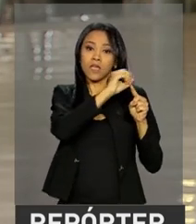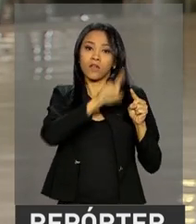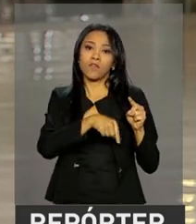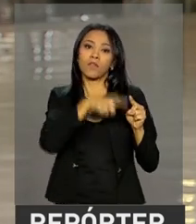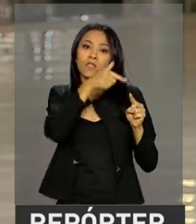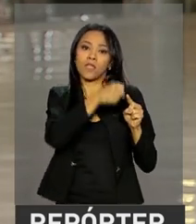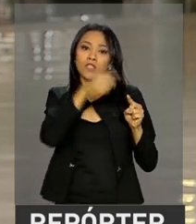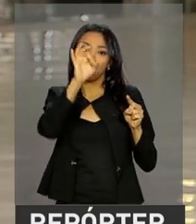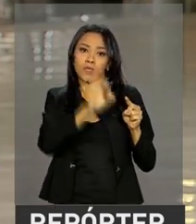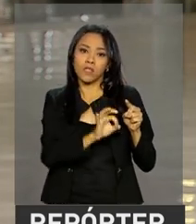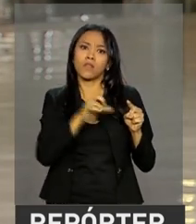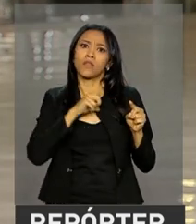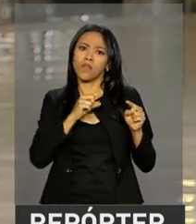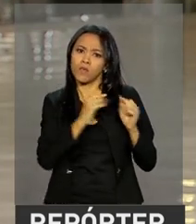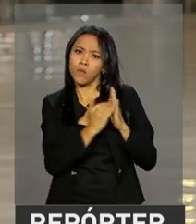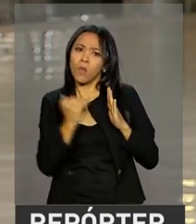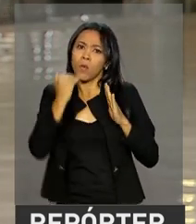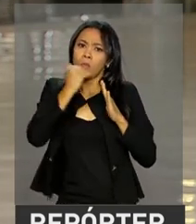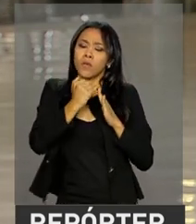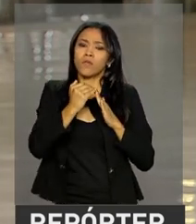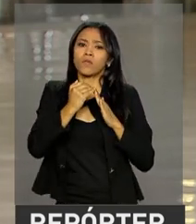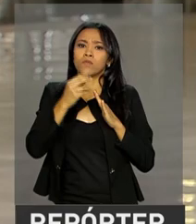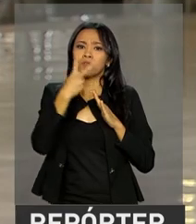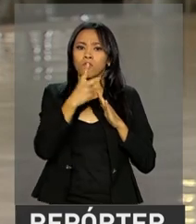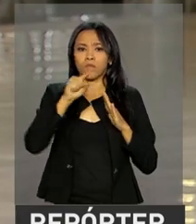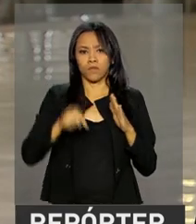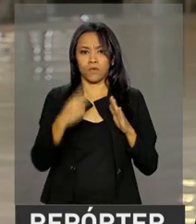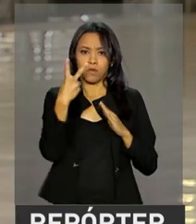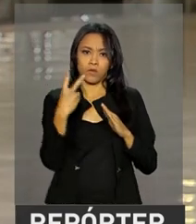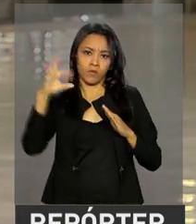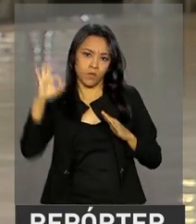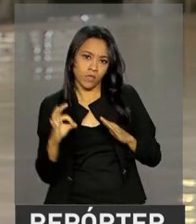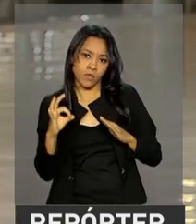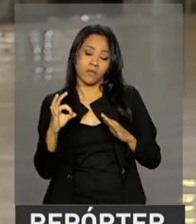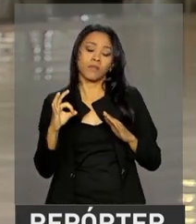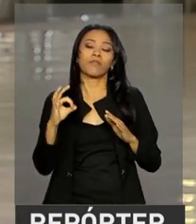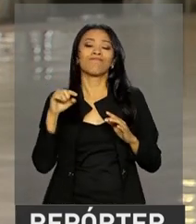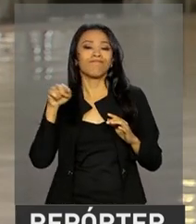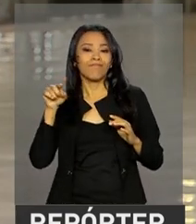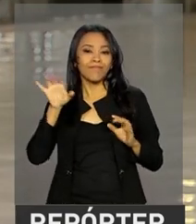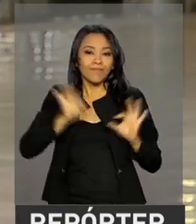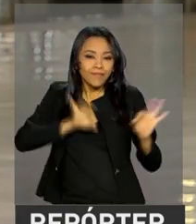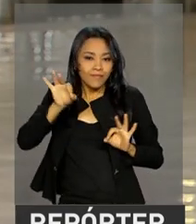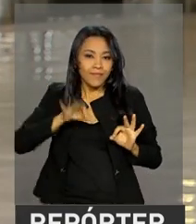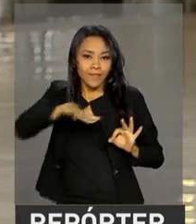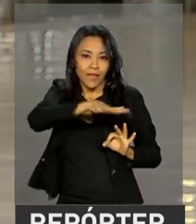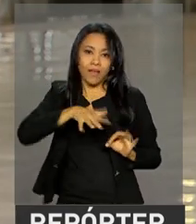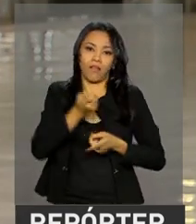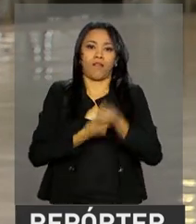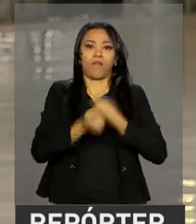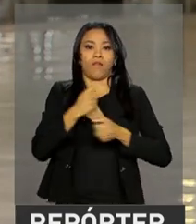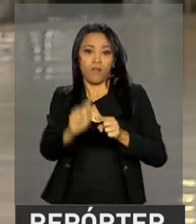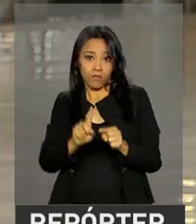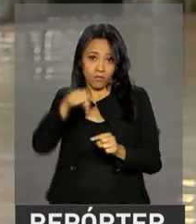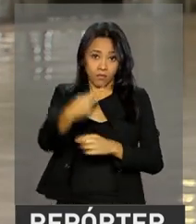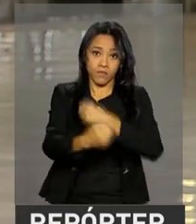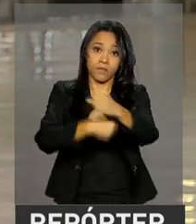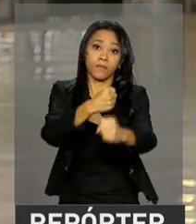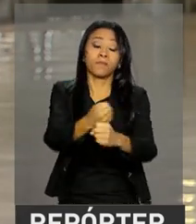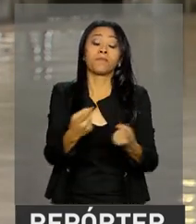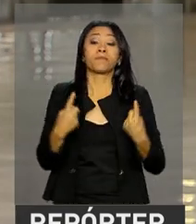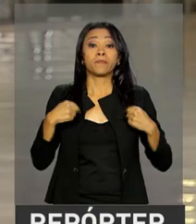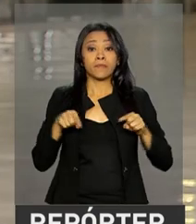0,7%, estimou uma alta de 2,2% para a atividade econômica no ano que vem. Bom, e